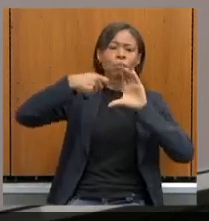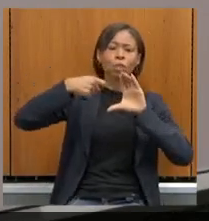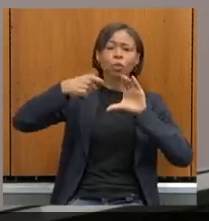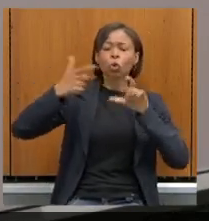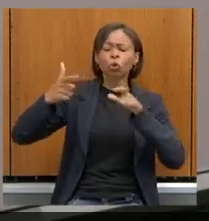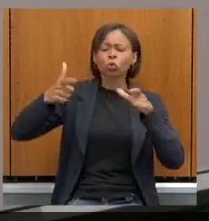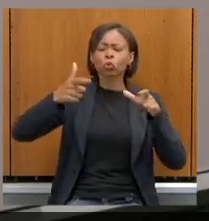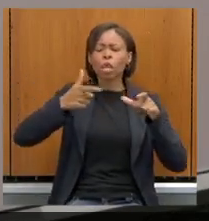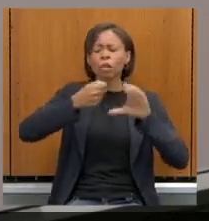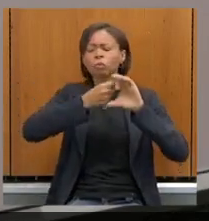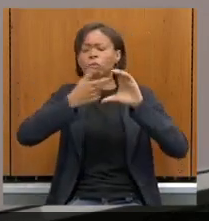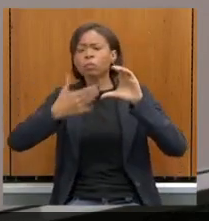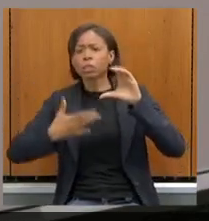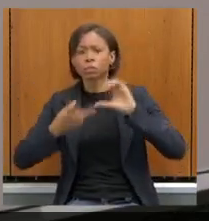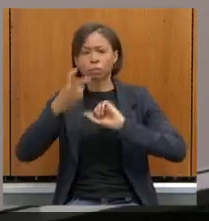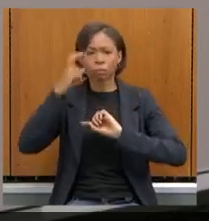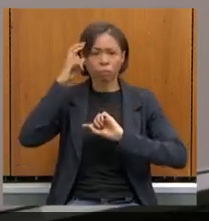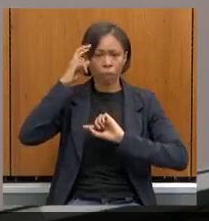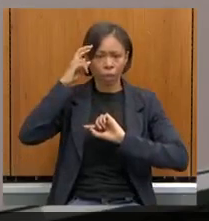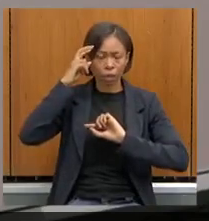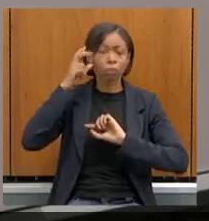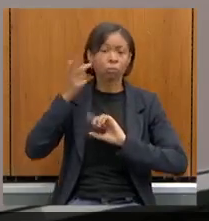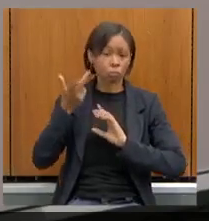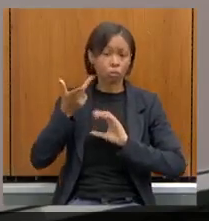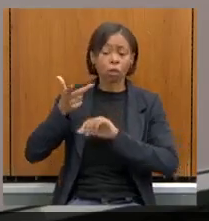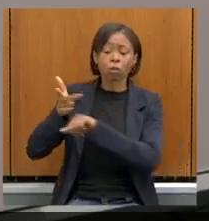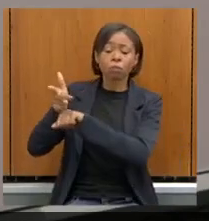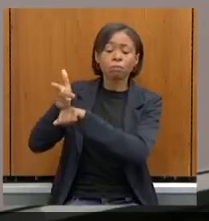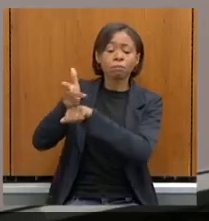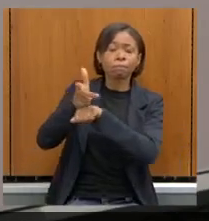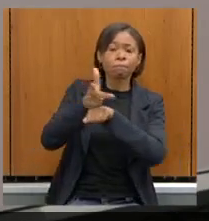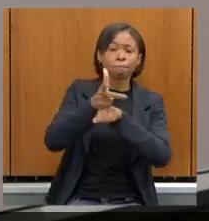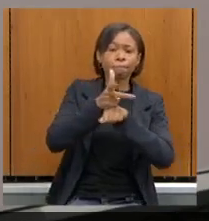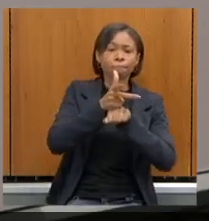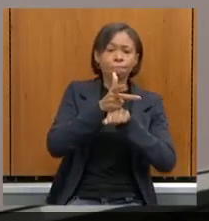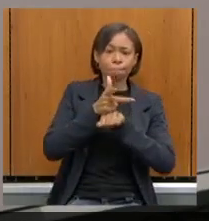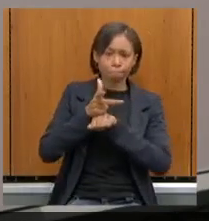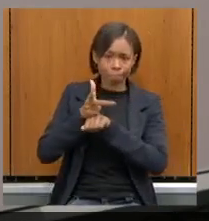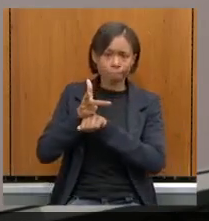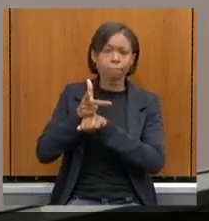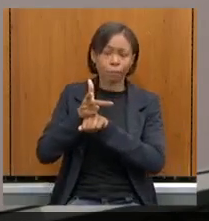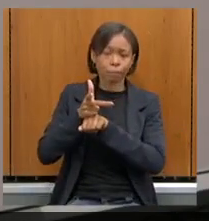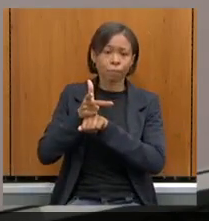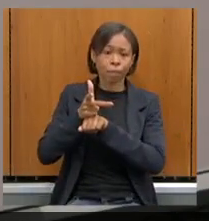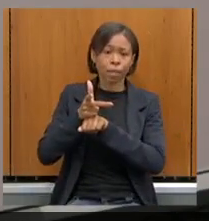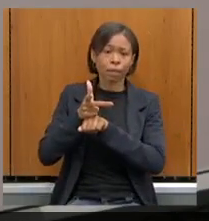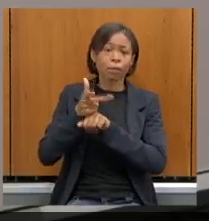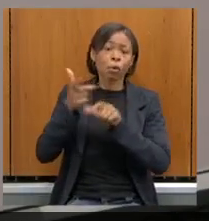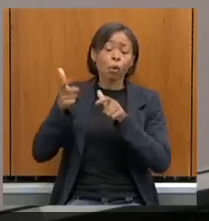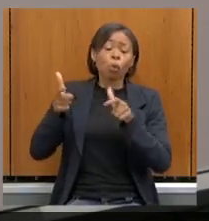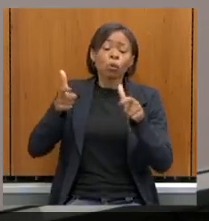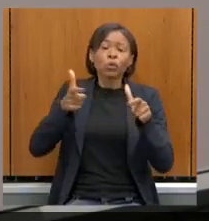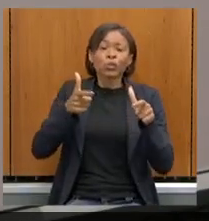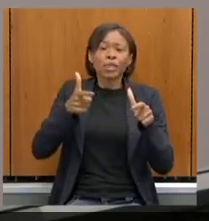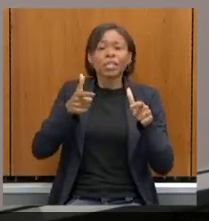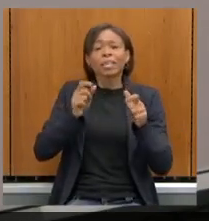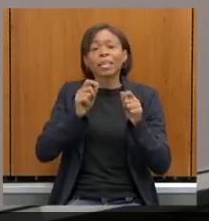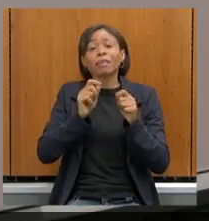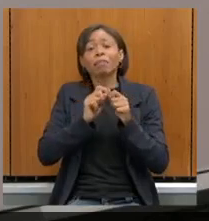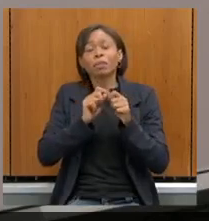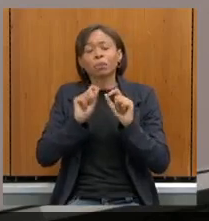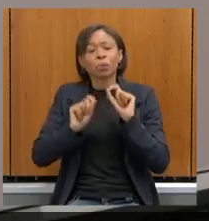lugares, ela vai ver e filmar e produzir